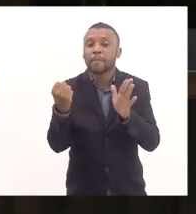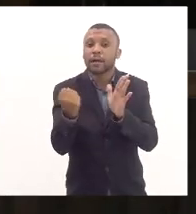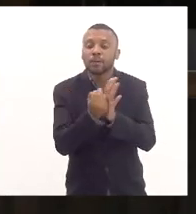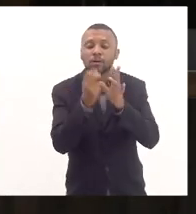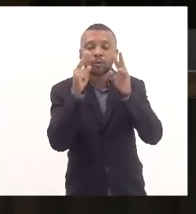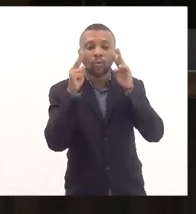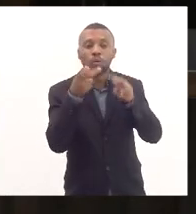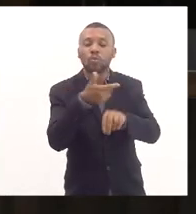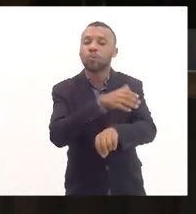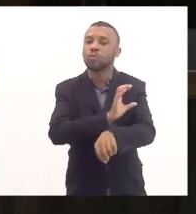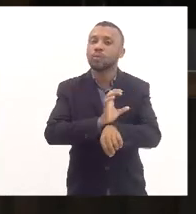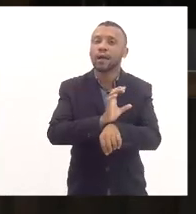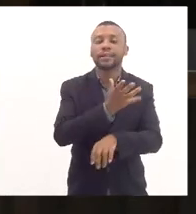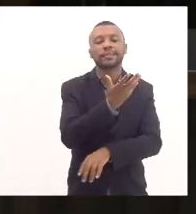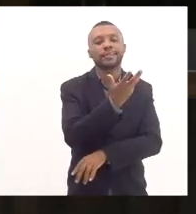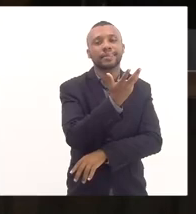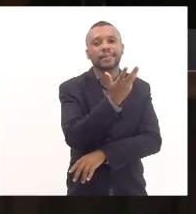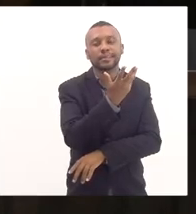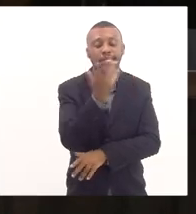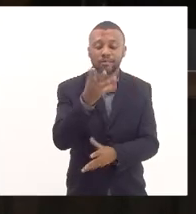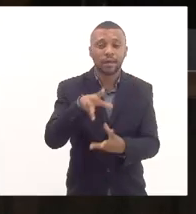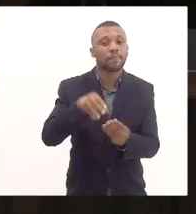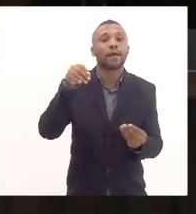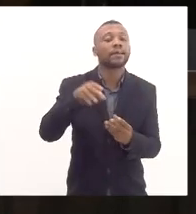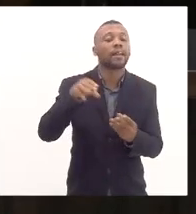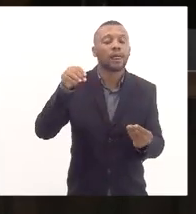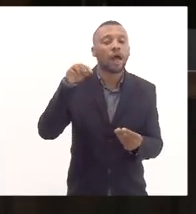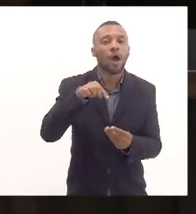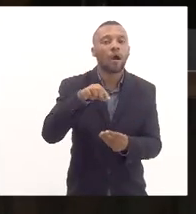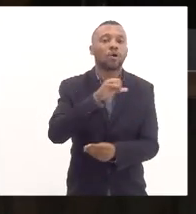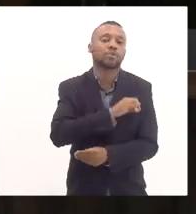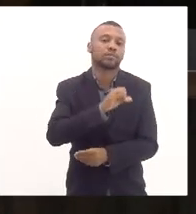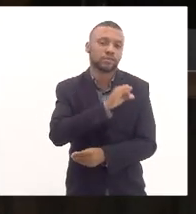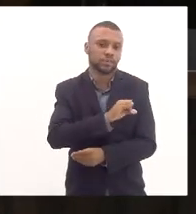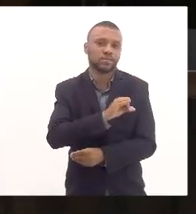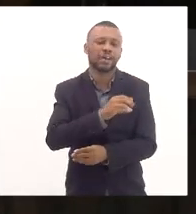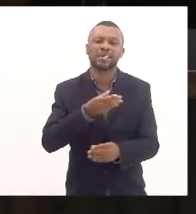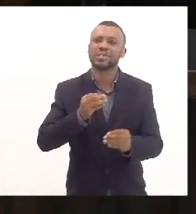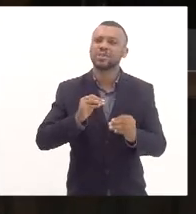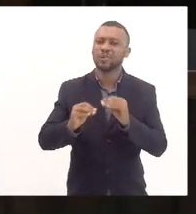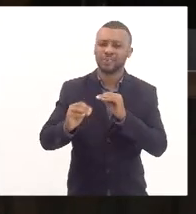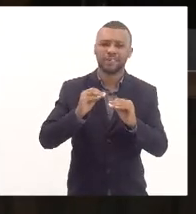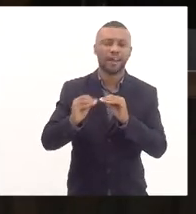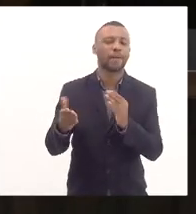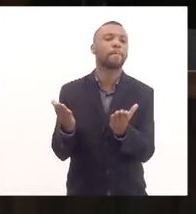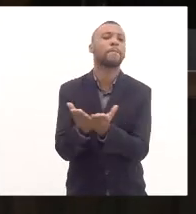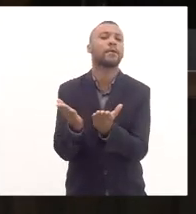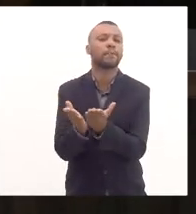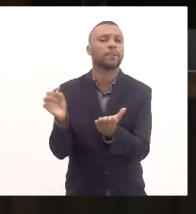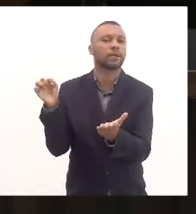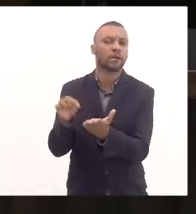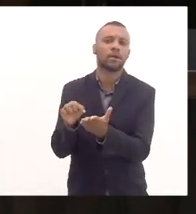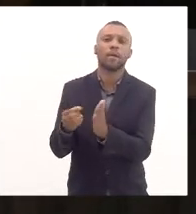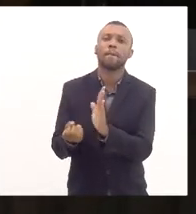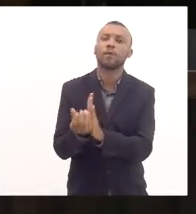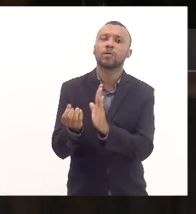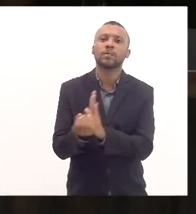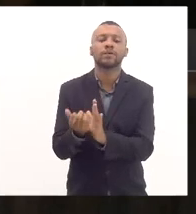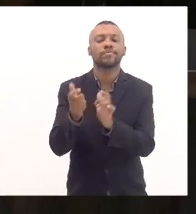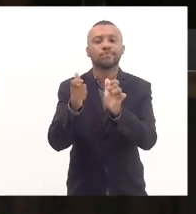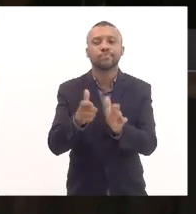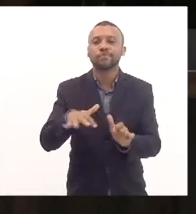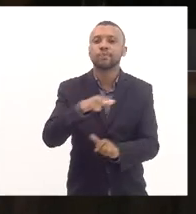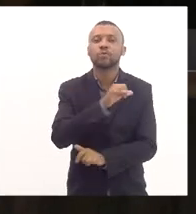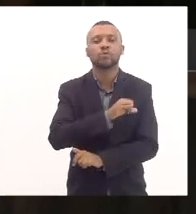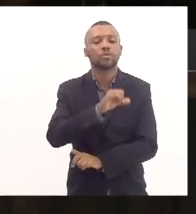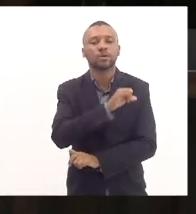da natureza de natureza imaterial do Estado do Rio de Janeiro Austrália novelas bíblicas produzidas em território Fluminense